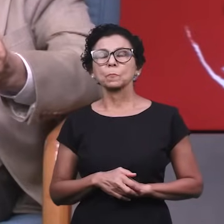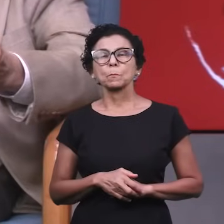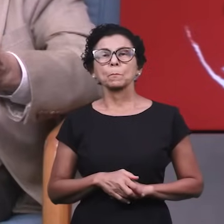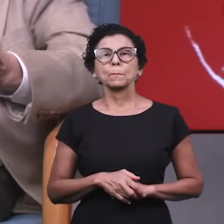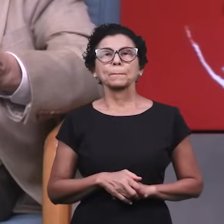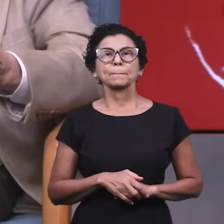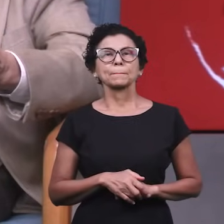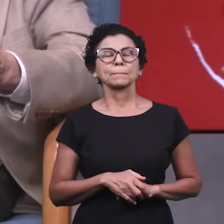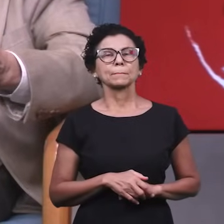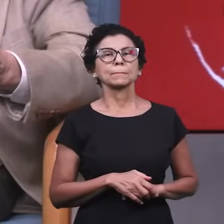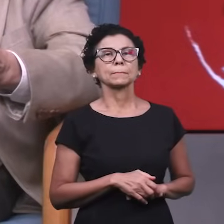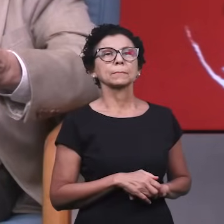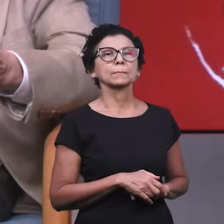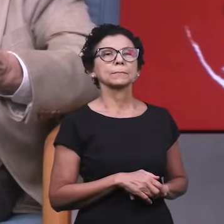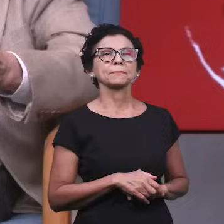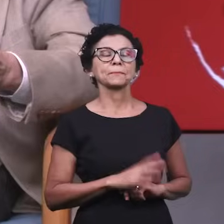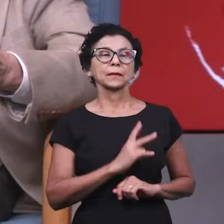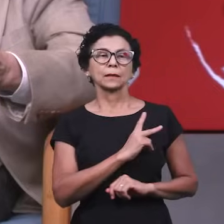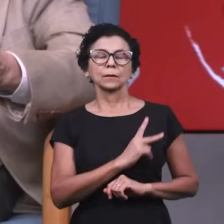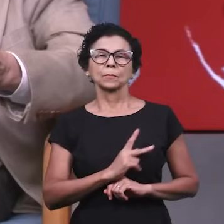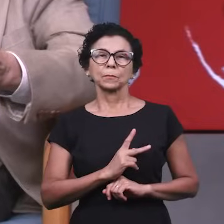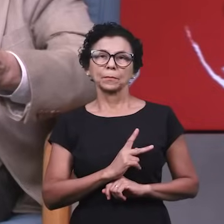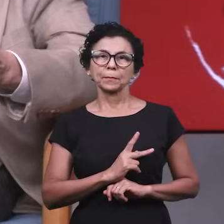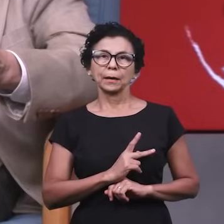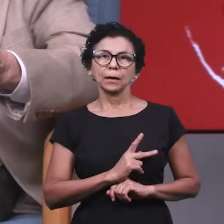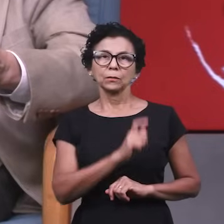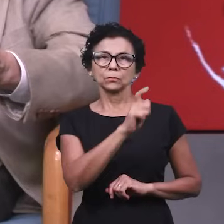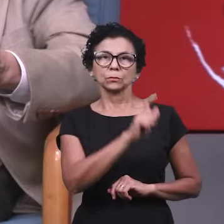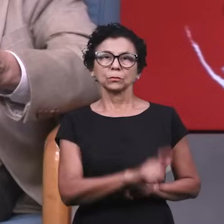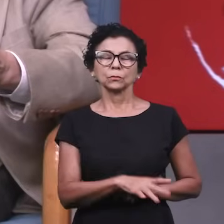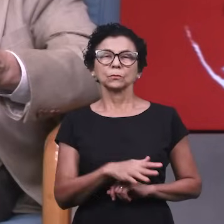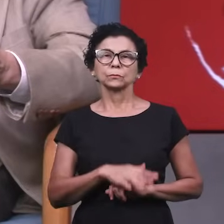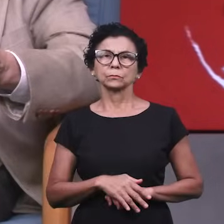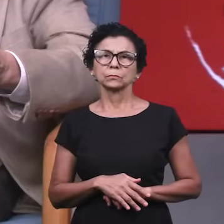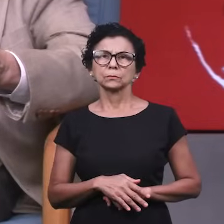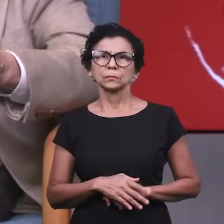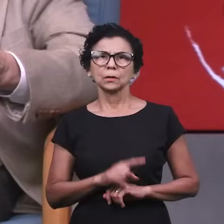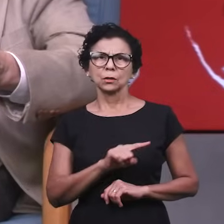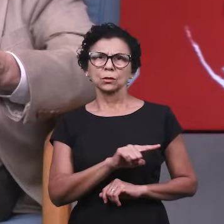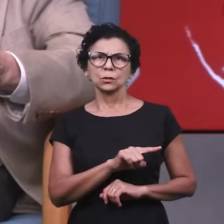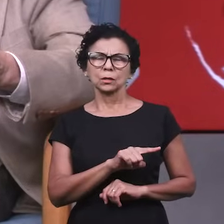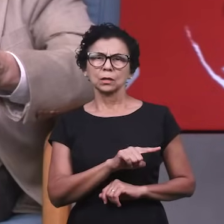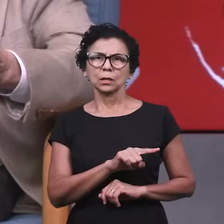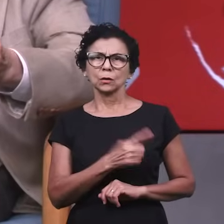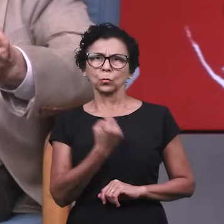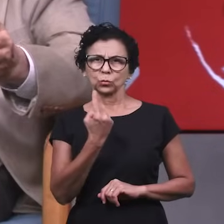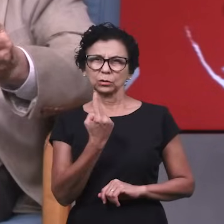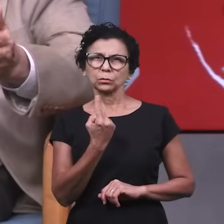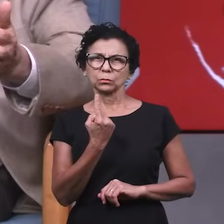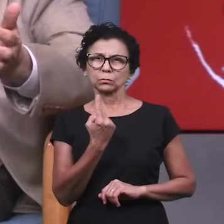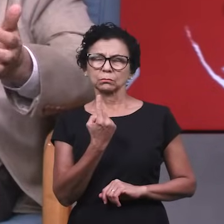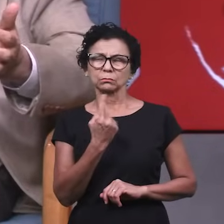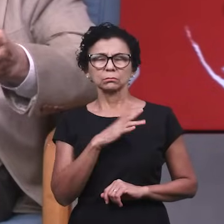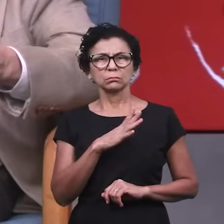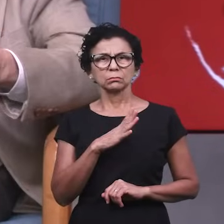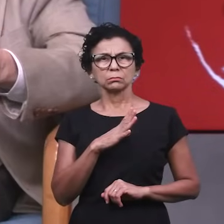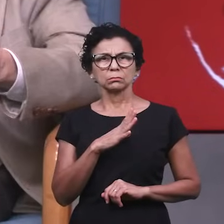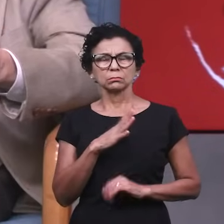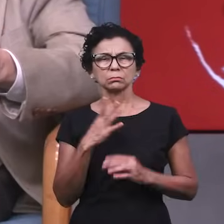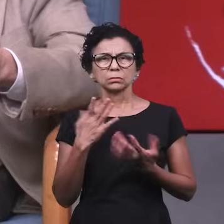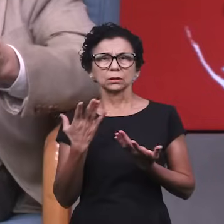Paulo foi o último, foi o único doutrinador da igreja? Não. Outros servos, Deus